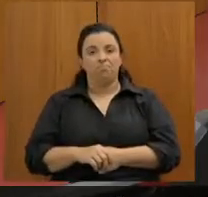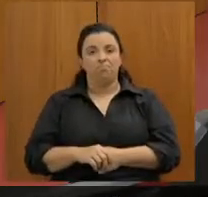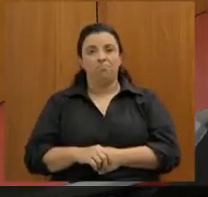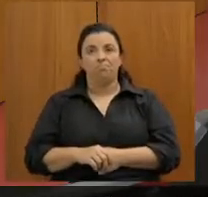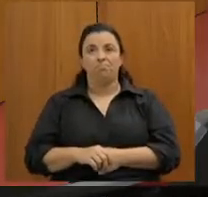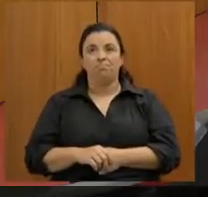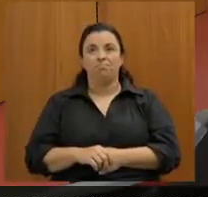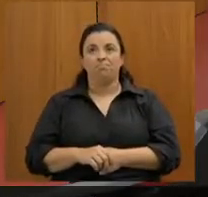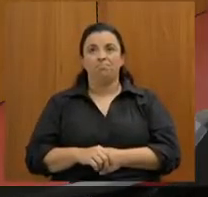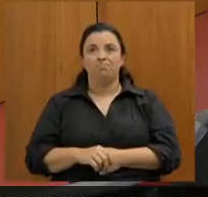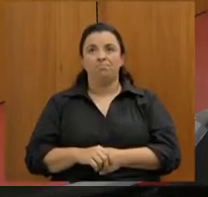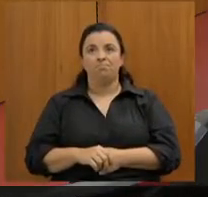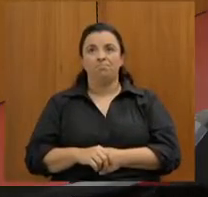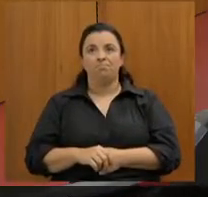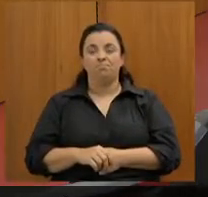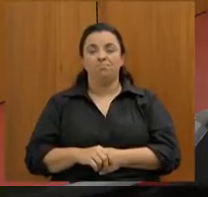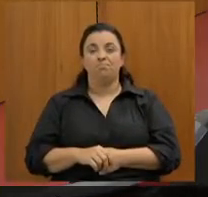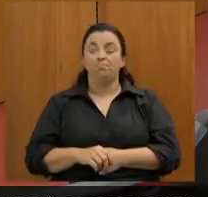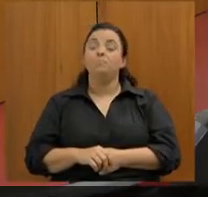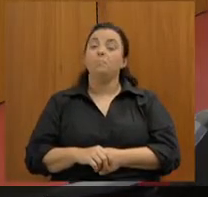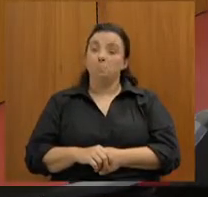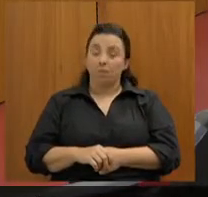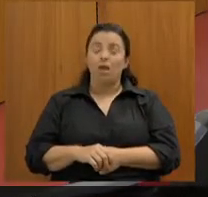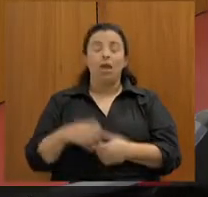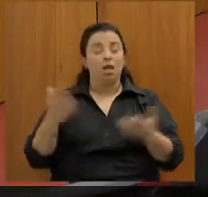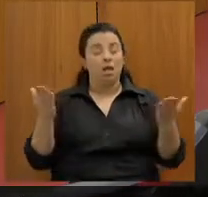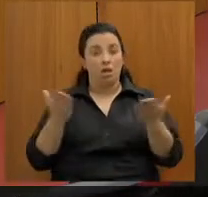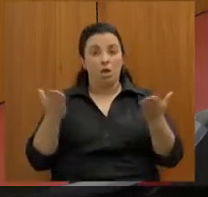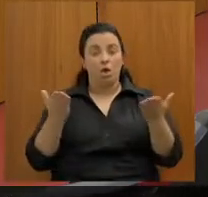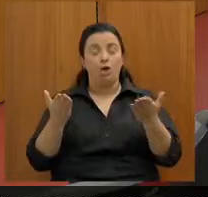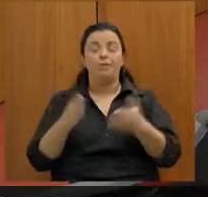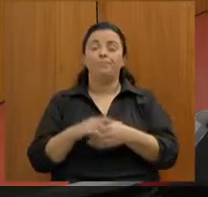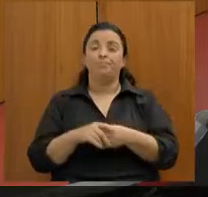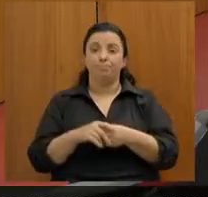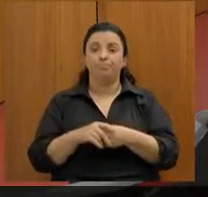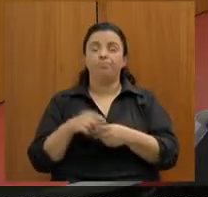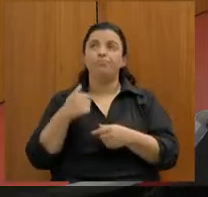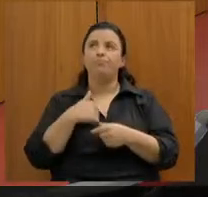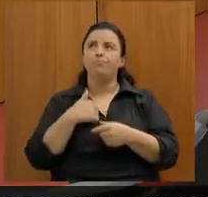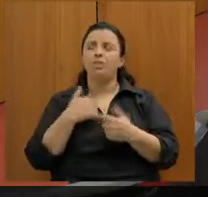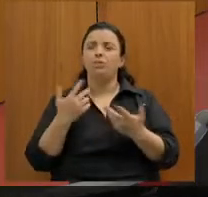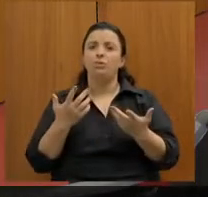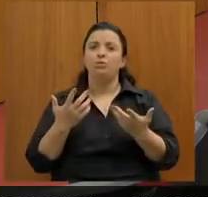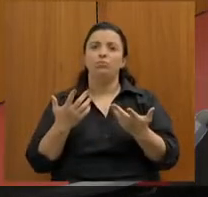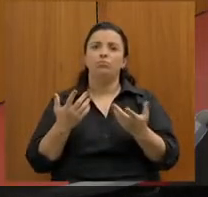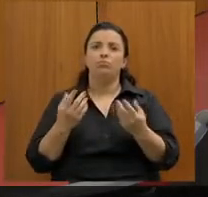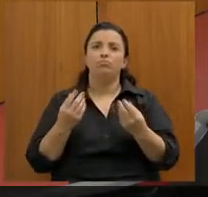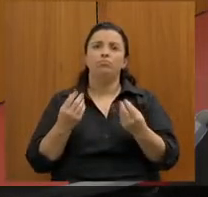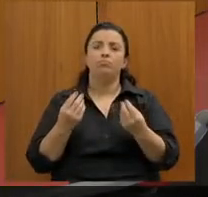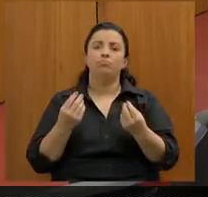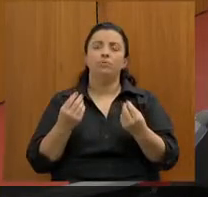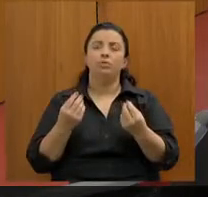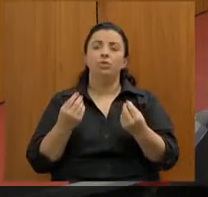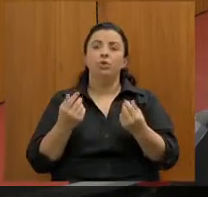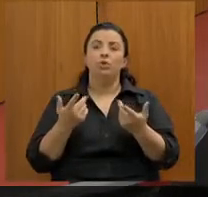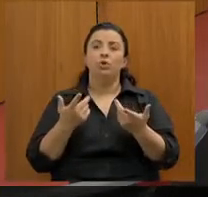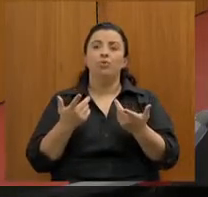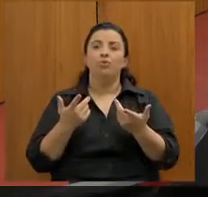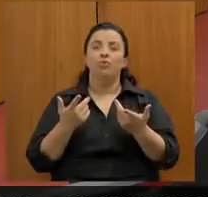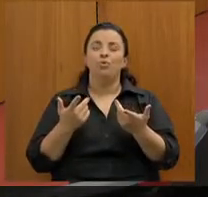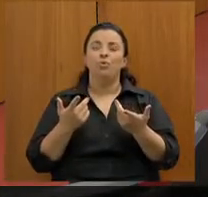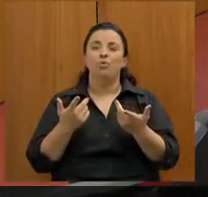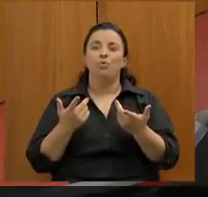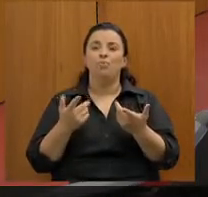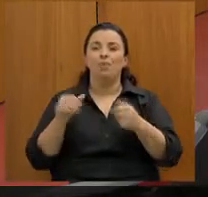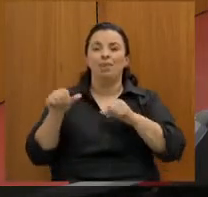é bom gente eu vou agora fazer uma intercalar aqui a